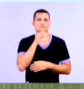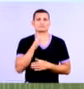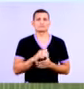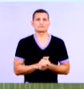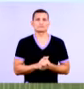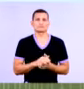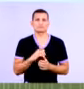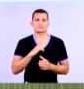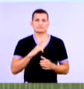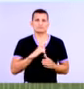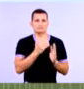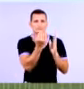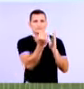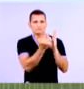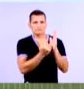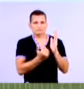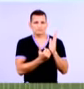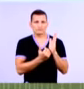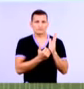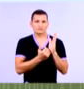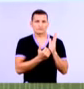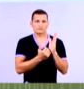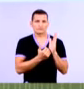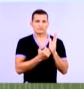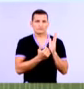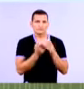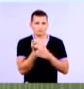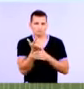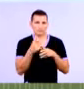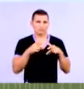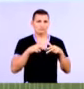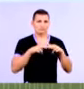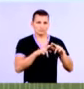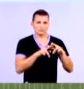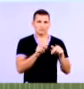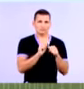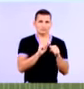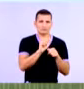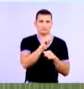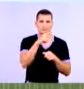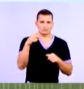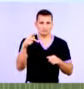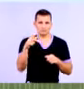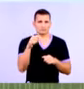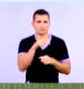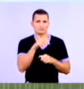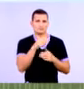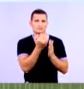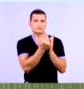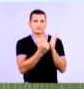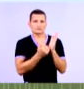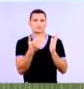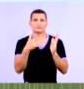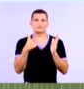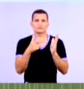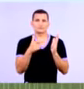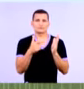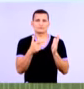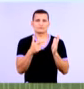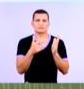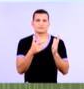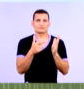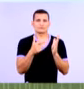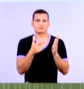lista de compras de mercados, eu faço uma aplicação e de repente eu vou dar uma festa, essa lista não tem espaço suficiente,